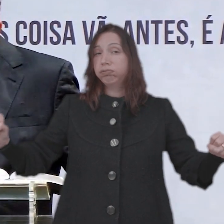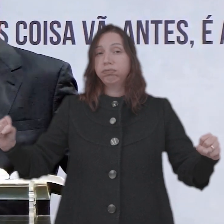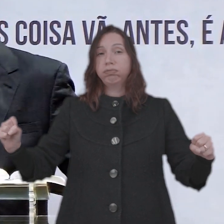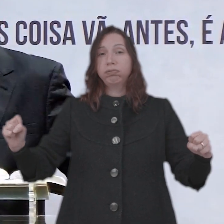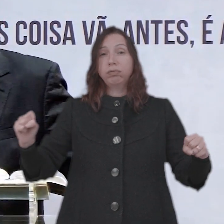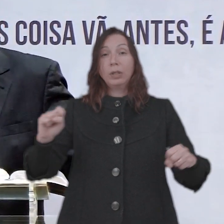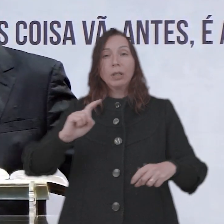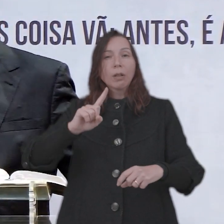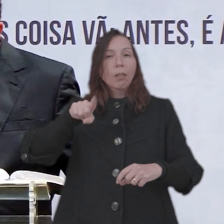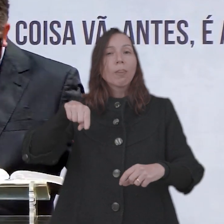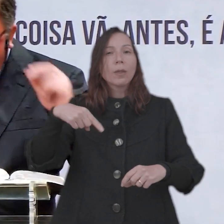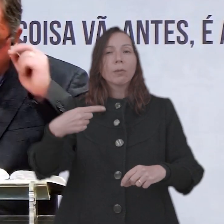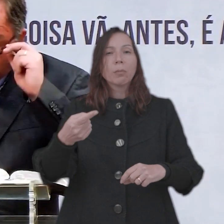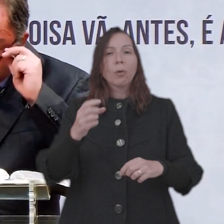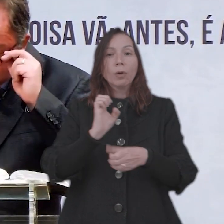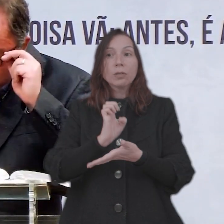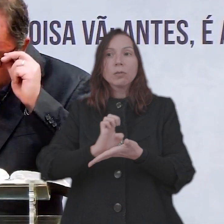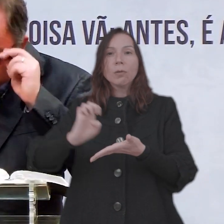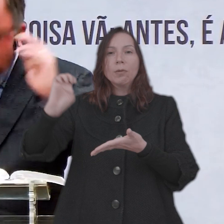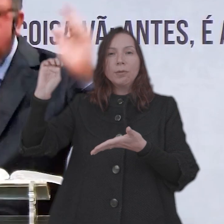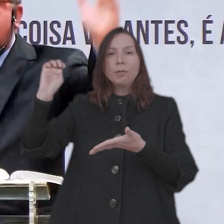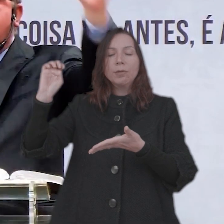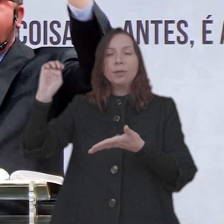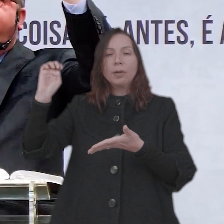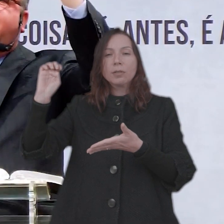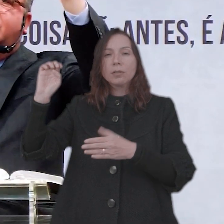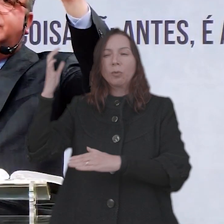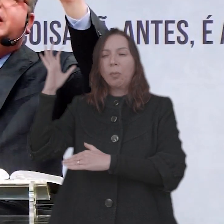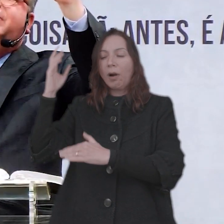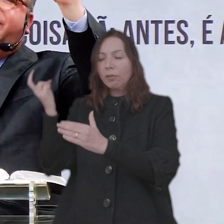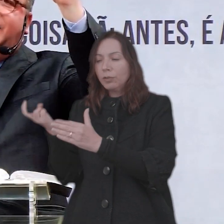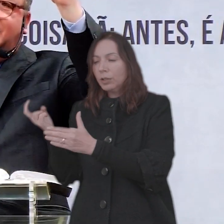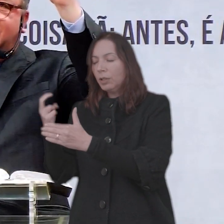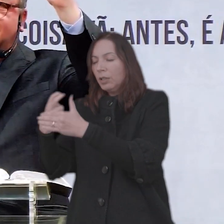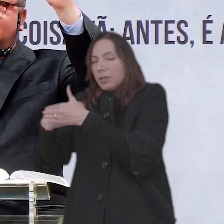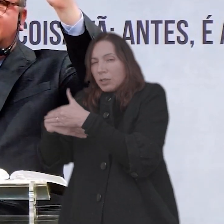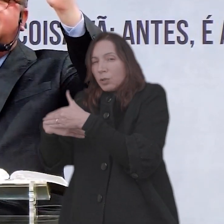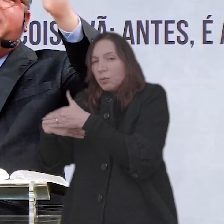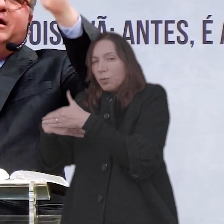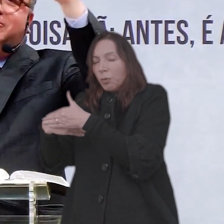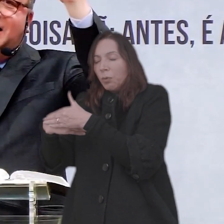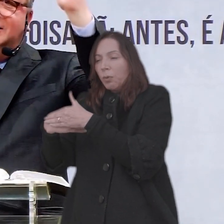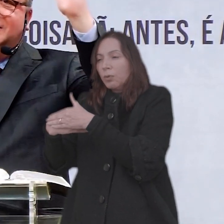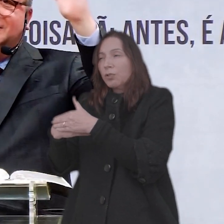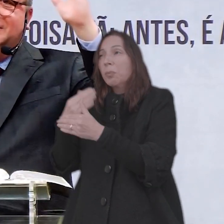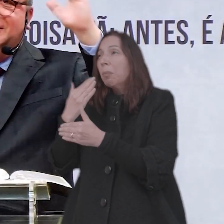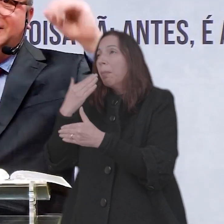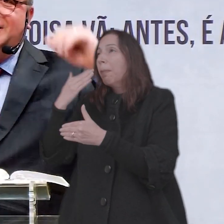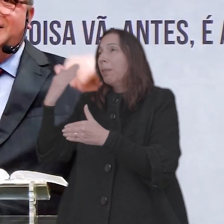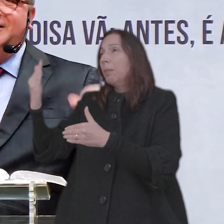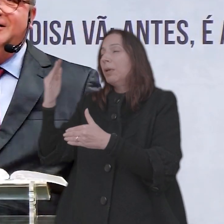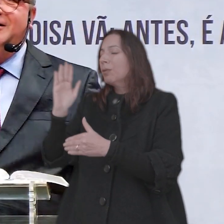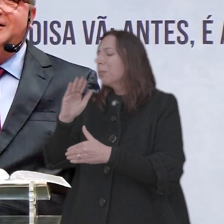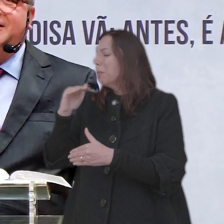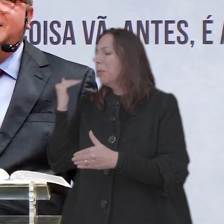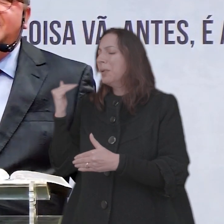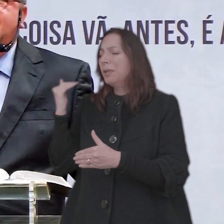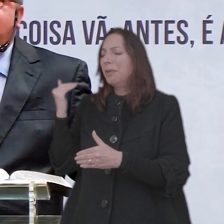ele se refugia debaixo de uma árvore e pede a Deus: Senhor, por favor, tire a minha vida, eu não aguento mais.